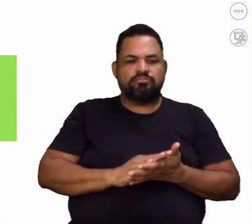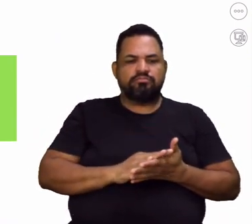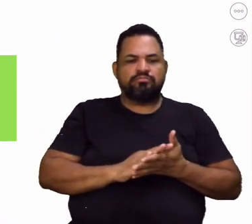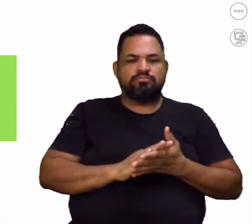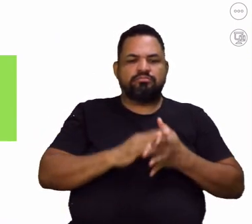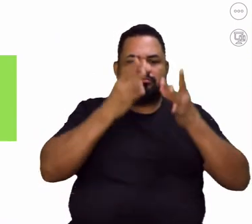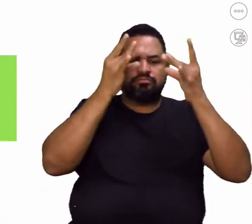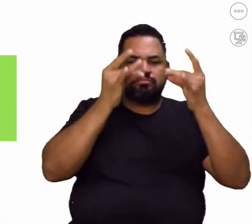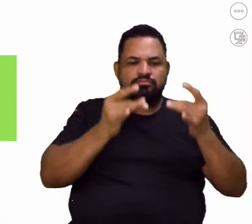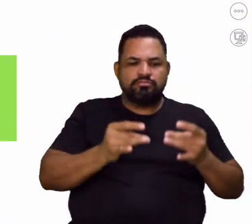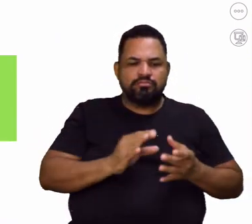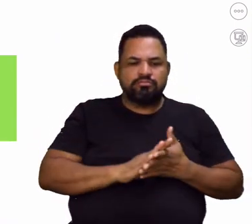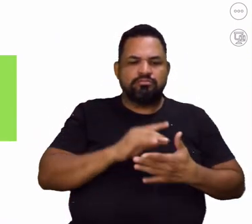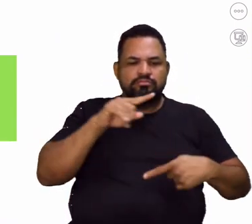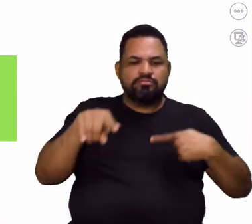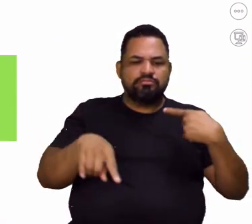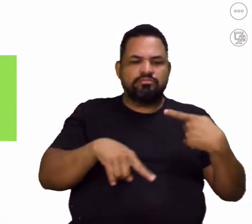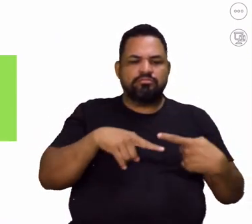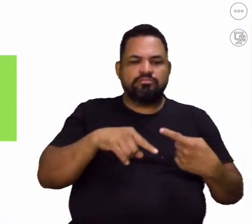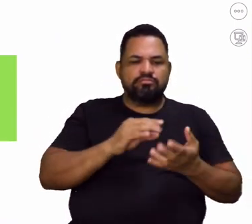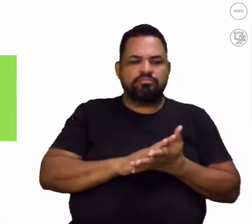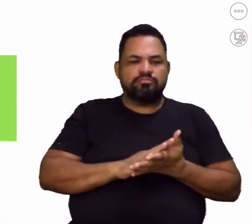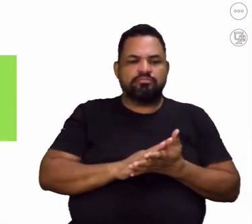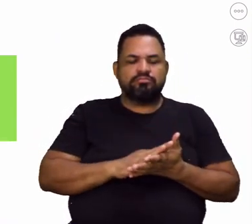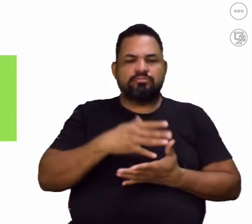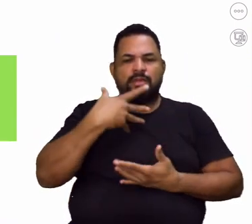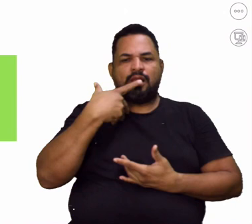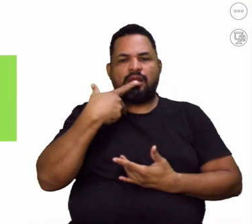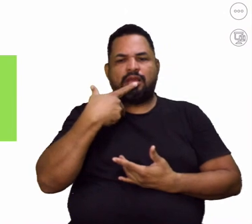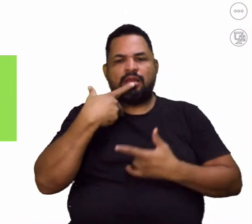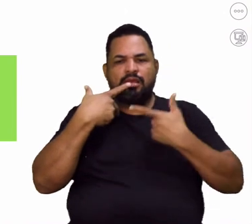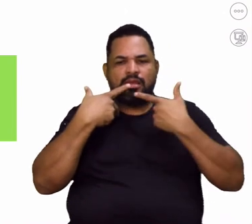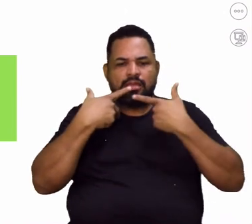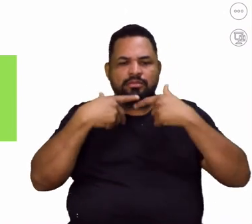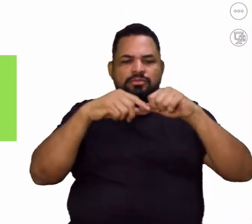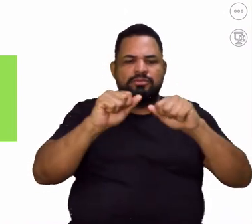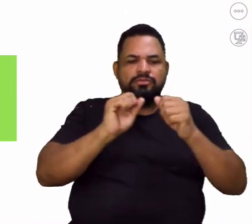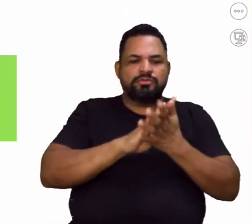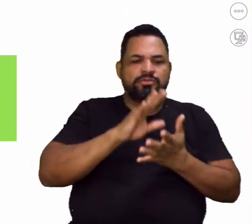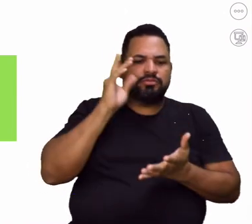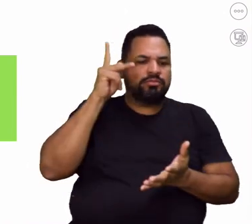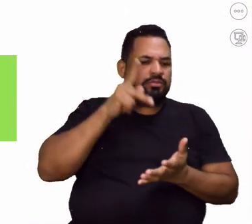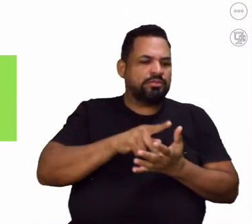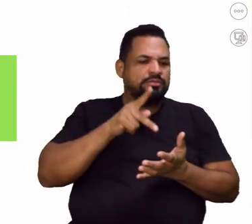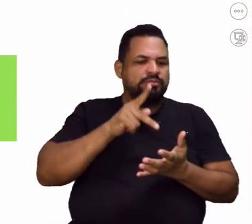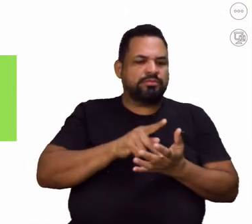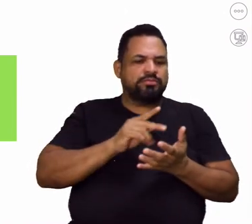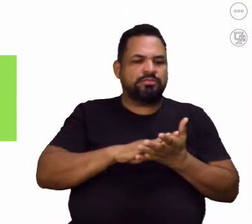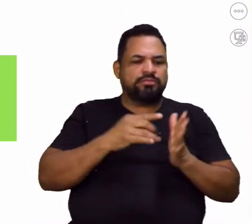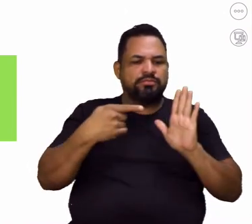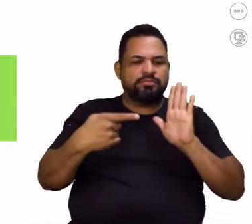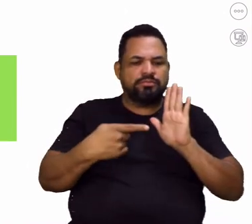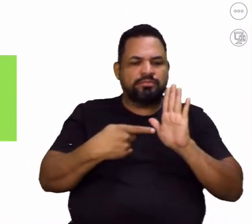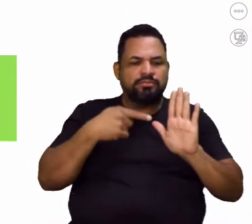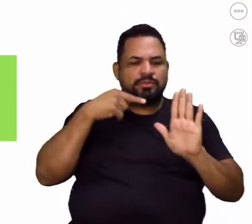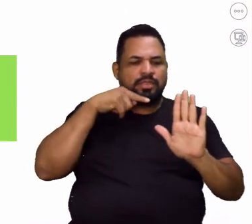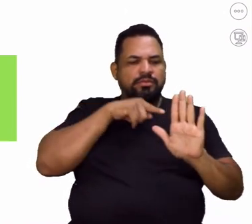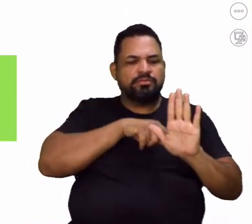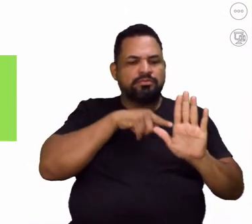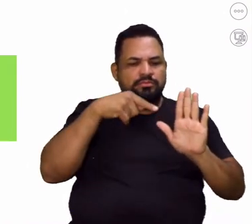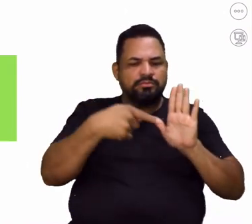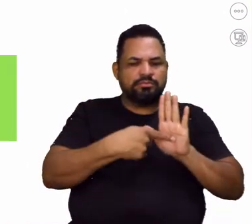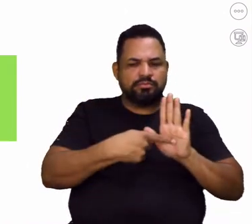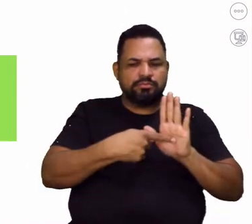descrição objetiva, e aí você vai usar uma linguagem, certo? É, realista, né? Denotativa, real